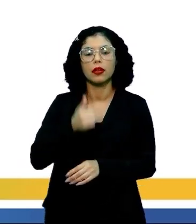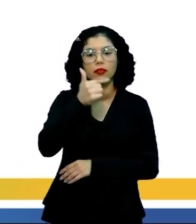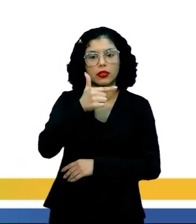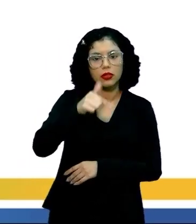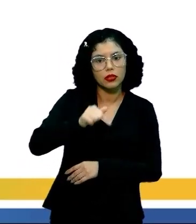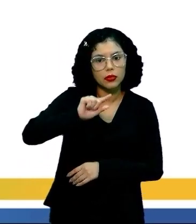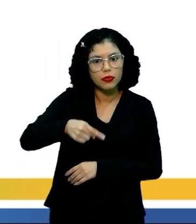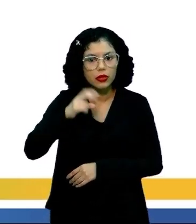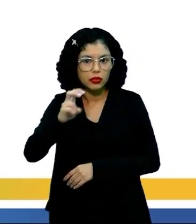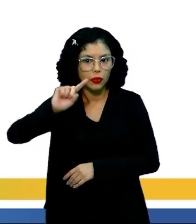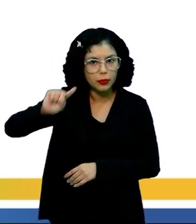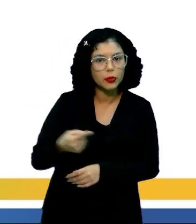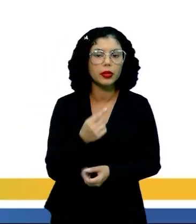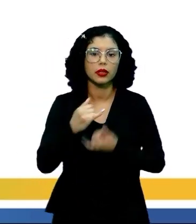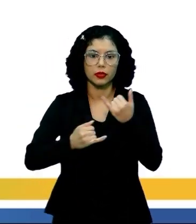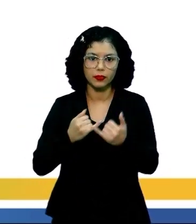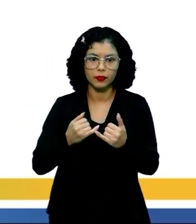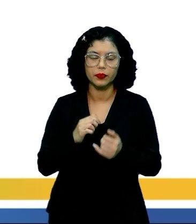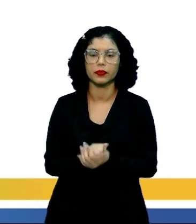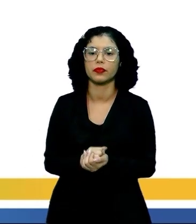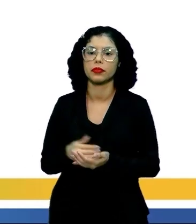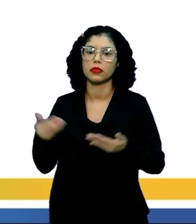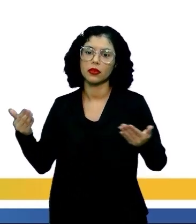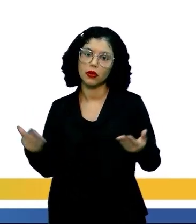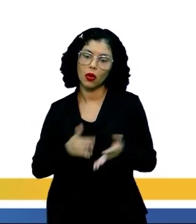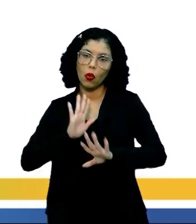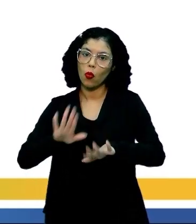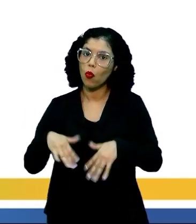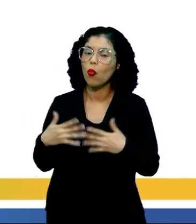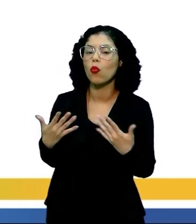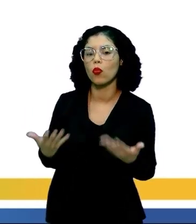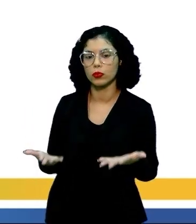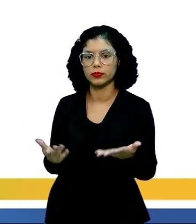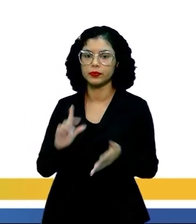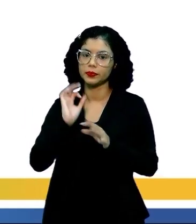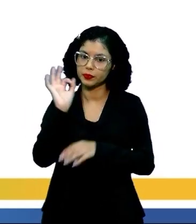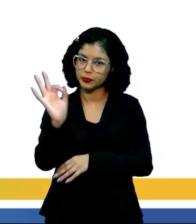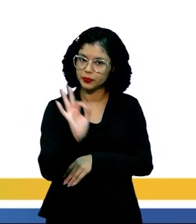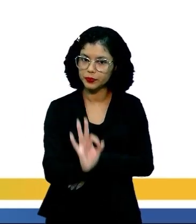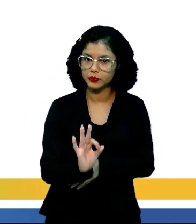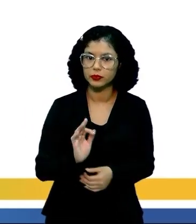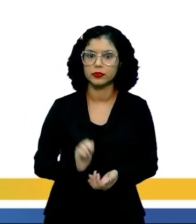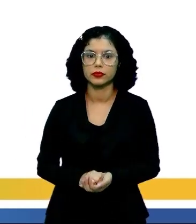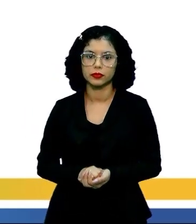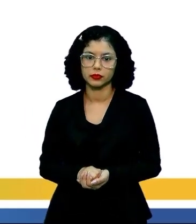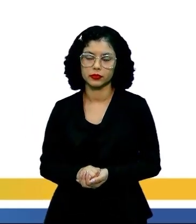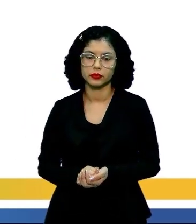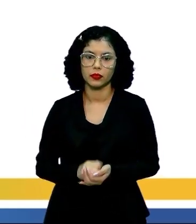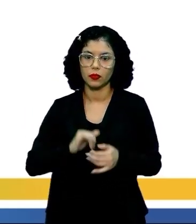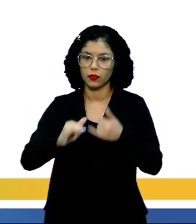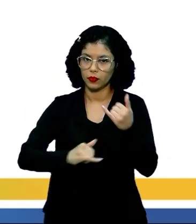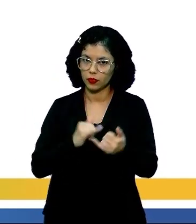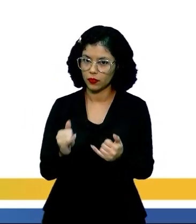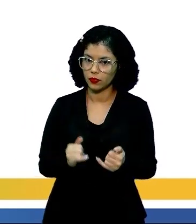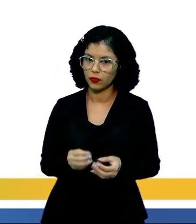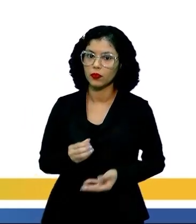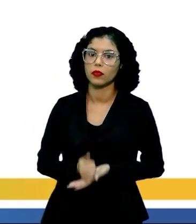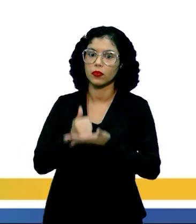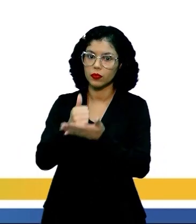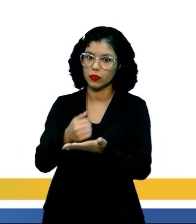dar 27,5 mil brinquedos. Qual é a porcentagem para calcular os brinquedos